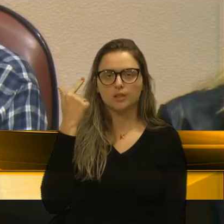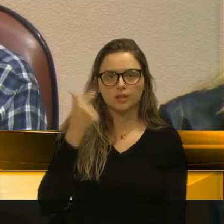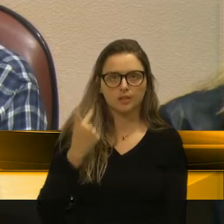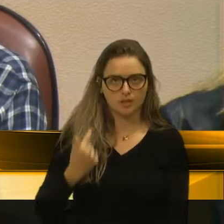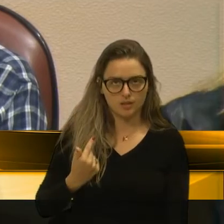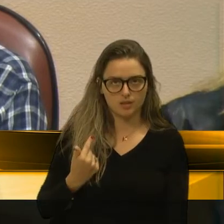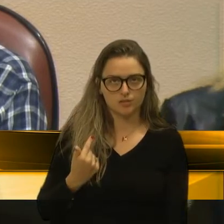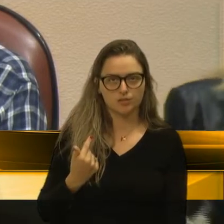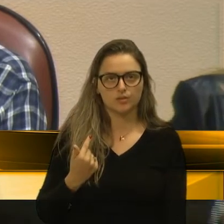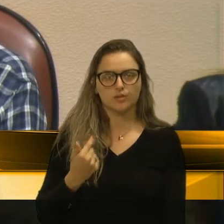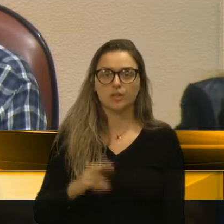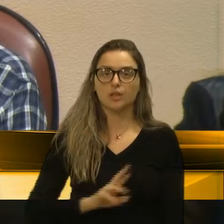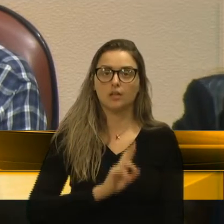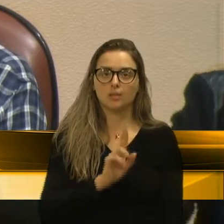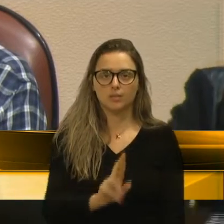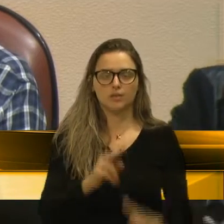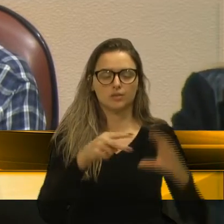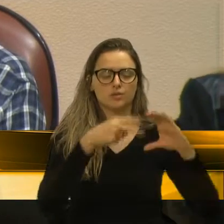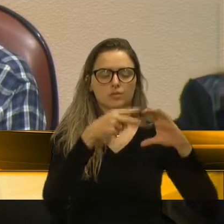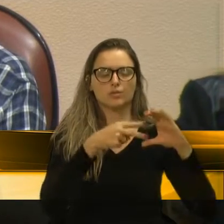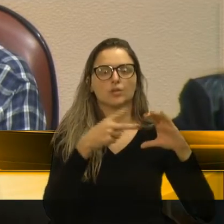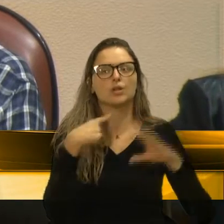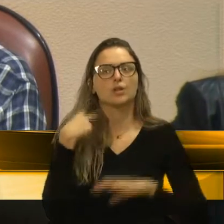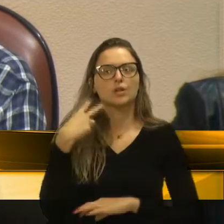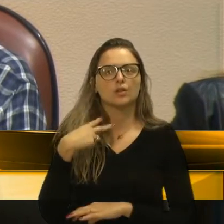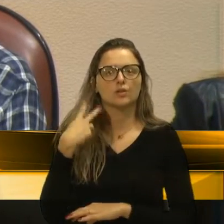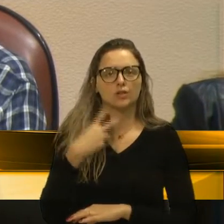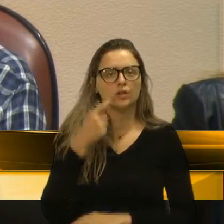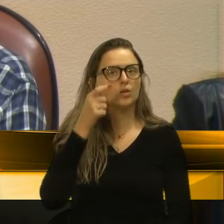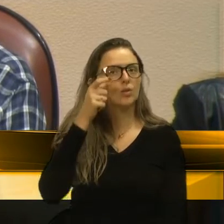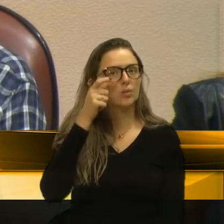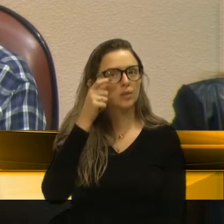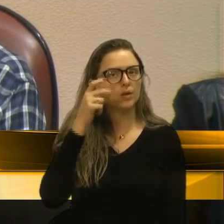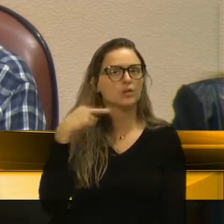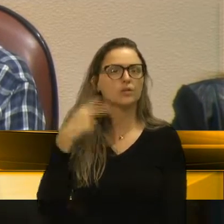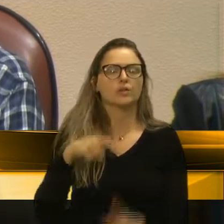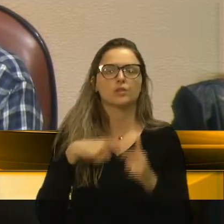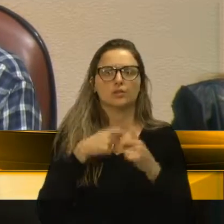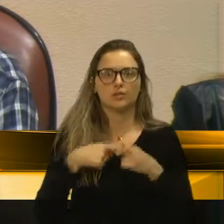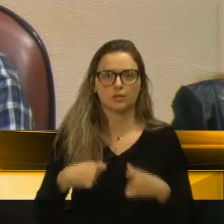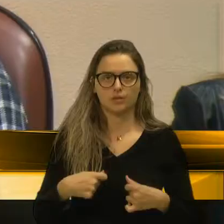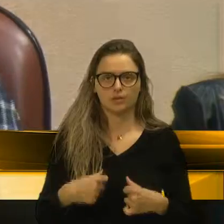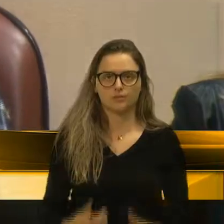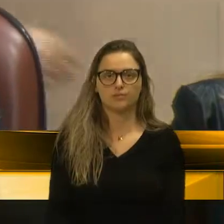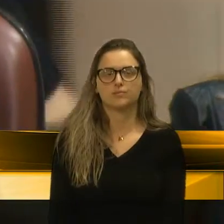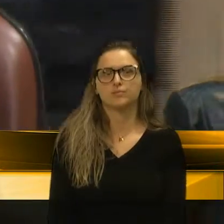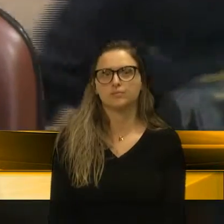Frisso, e em representação, Paulo Périco e Ricardo Daneloso.